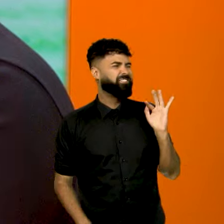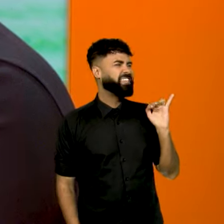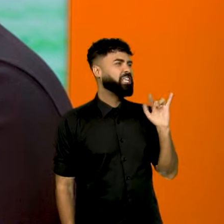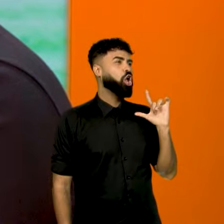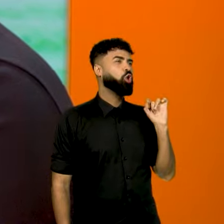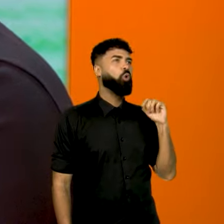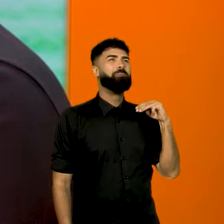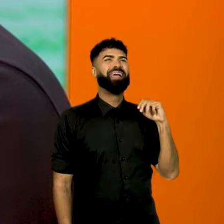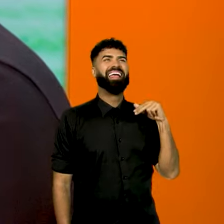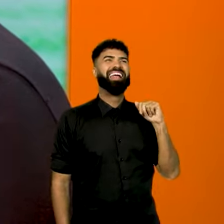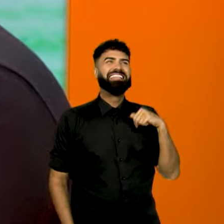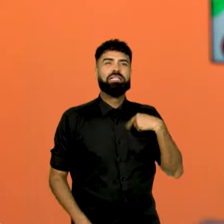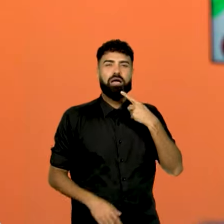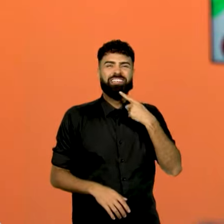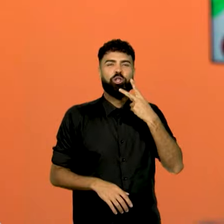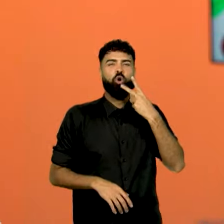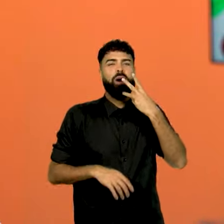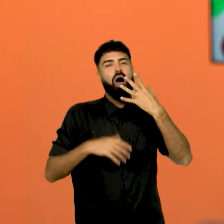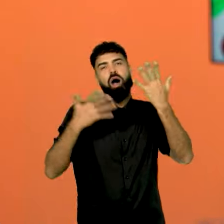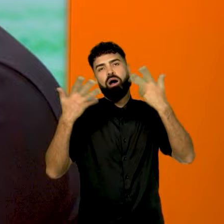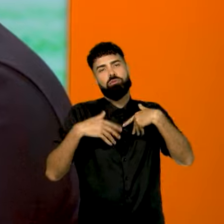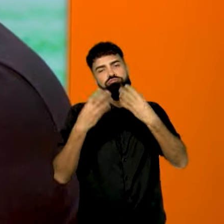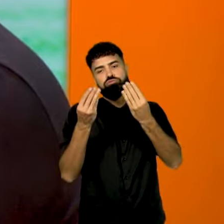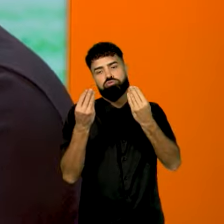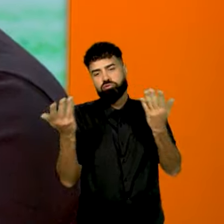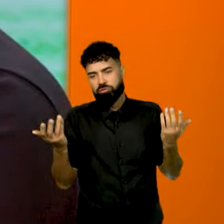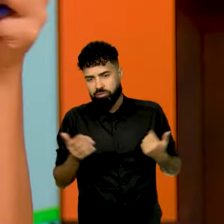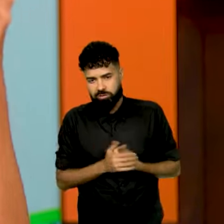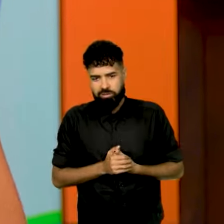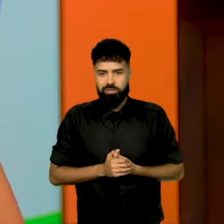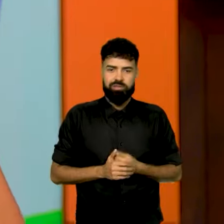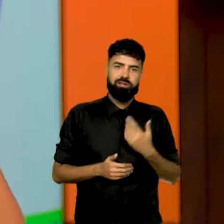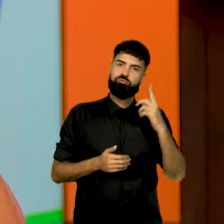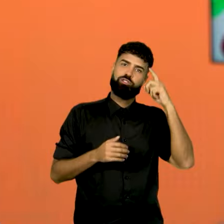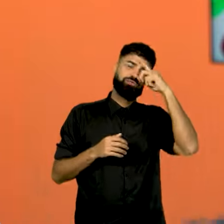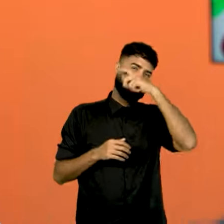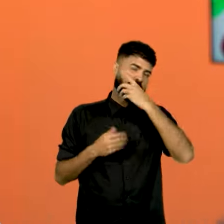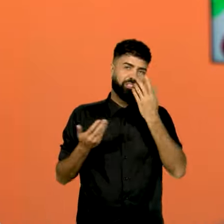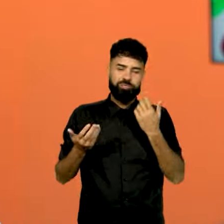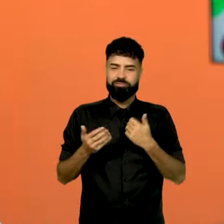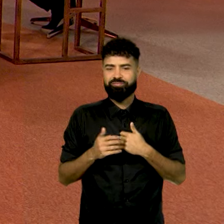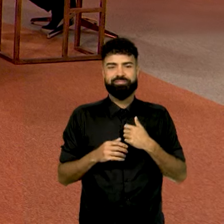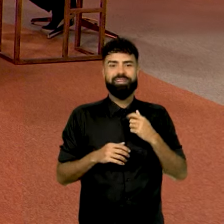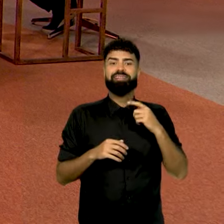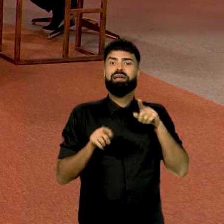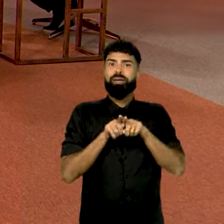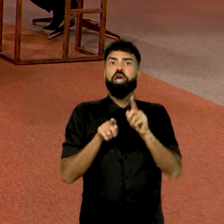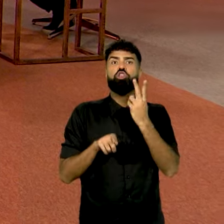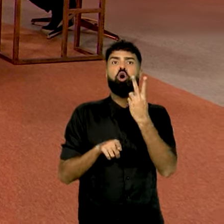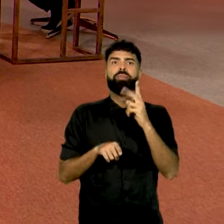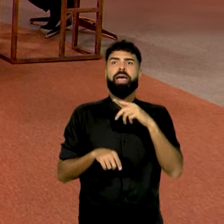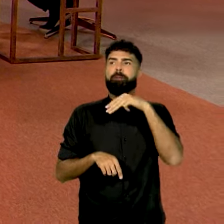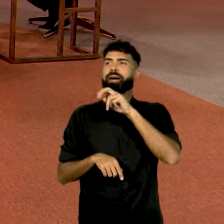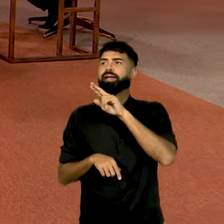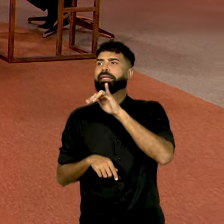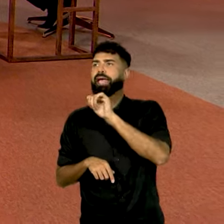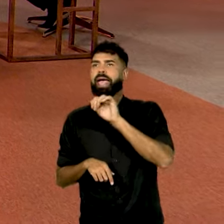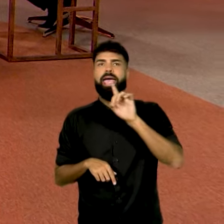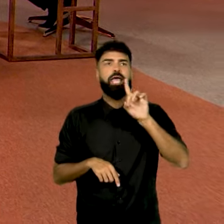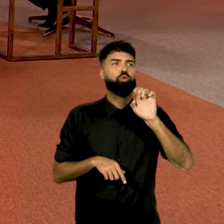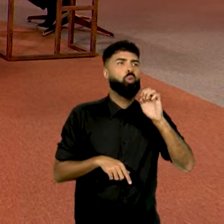Filomena já... Aí já são dois nomes. Filomena. Composto, então, Maria